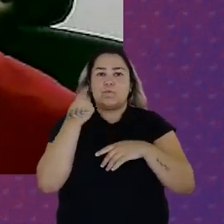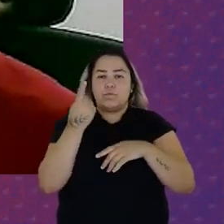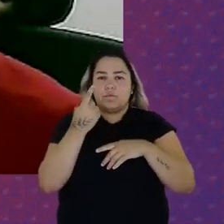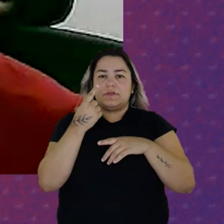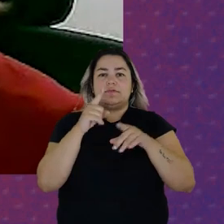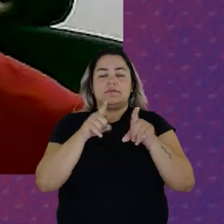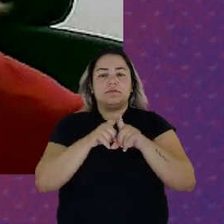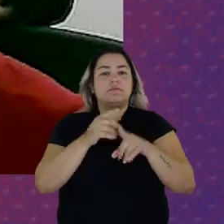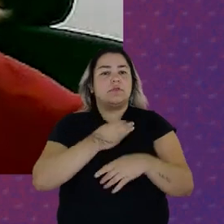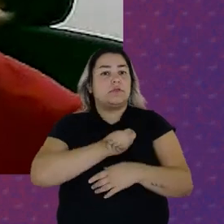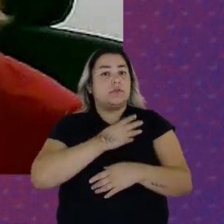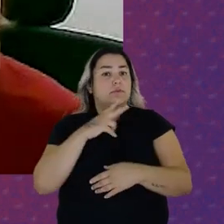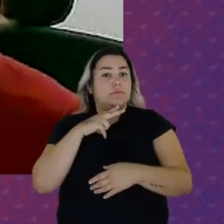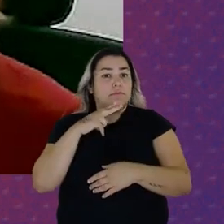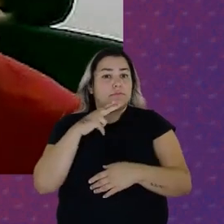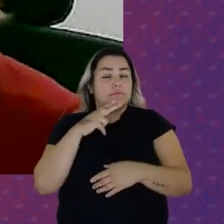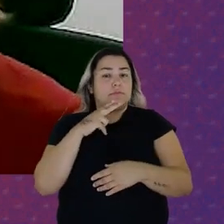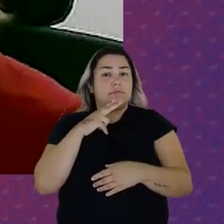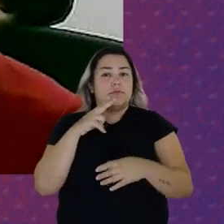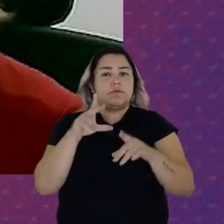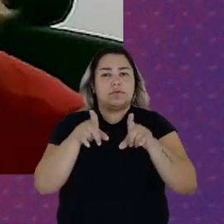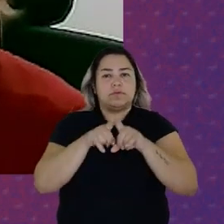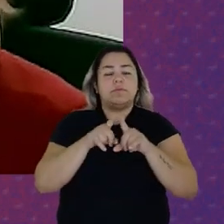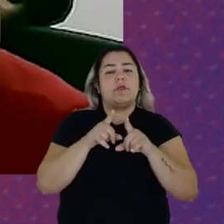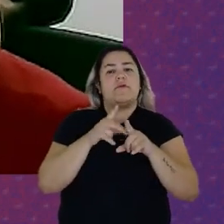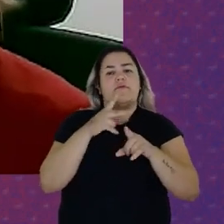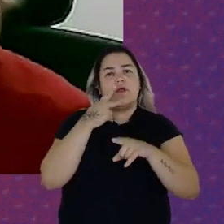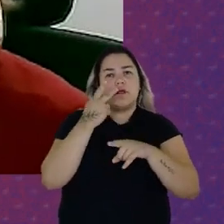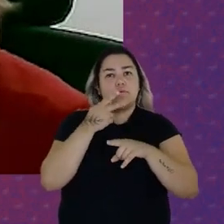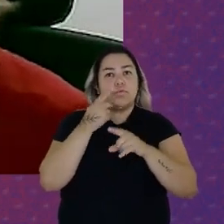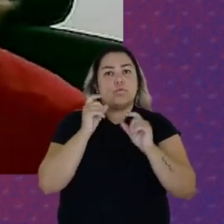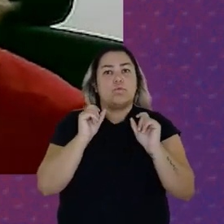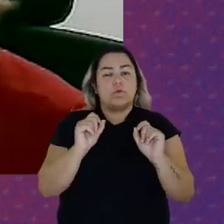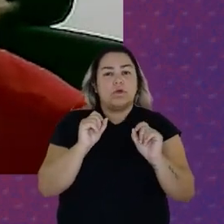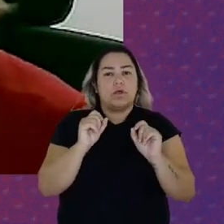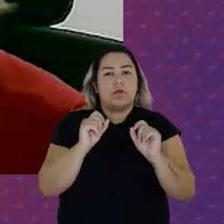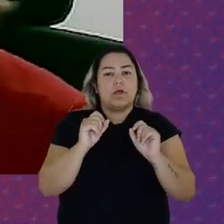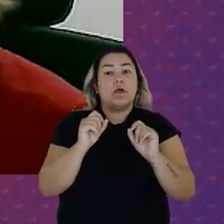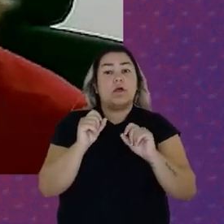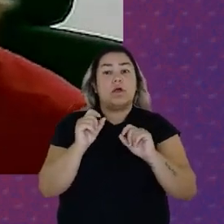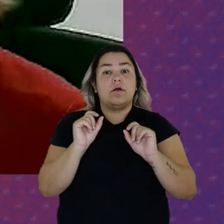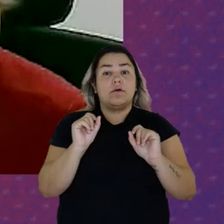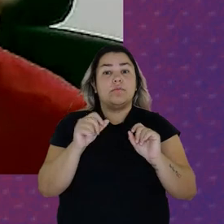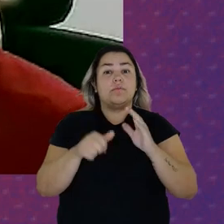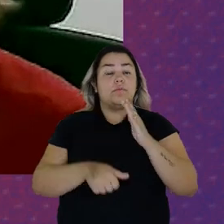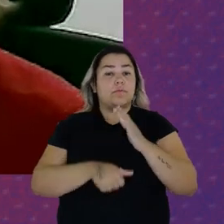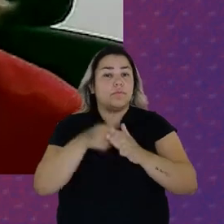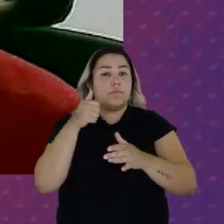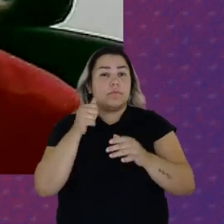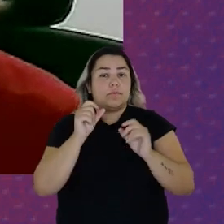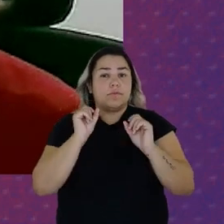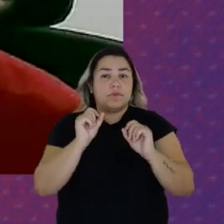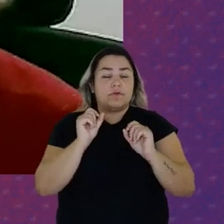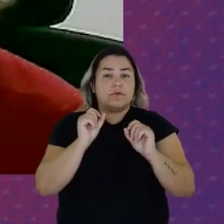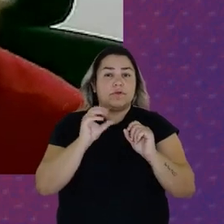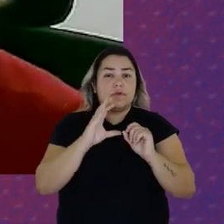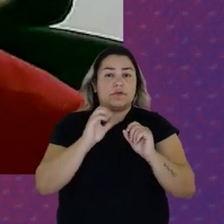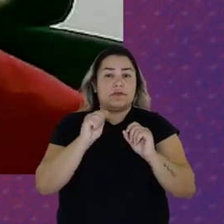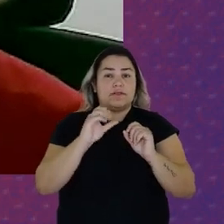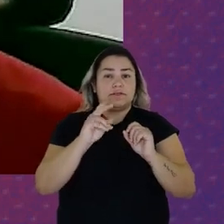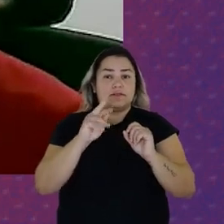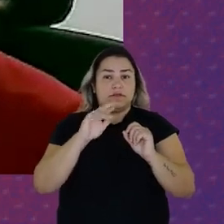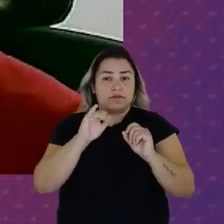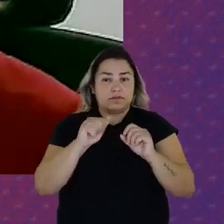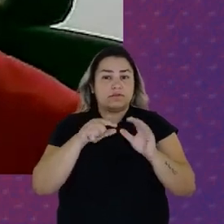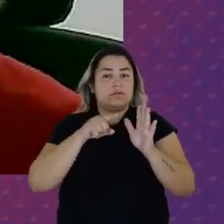textualmente que primeiro ameaçariam, melhor dizendo, primeiro cassariam o meu mandato,